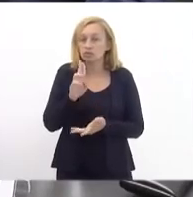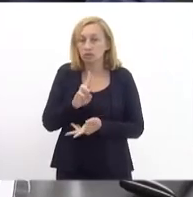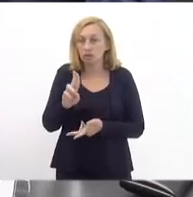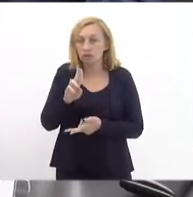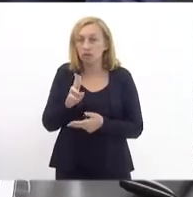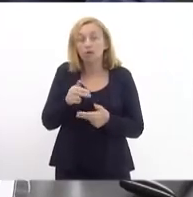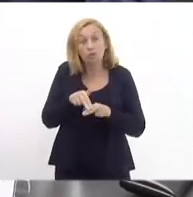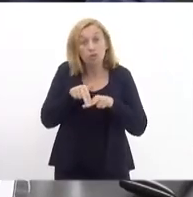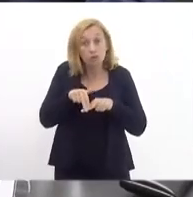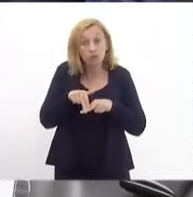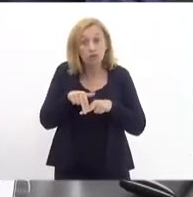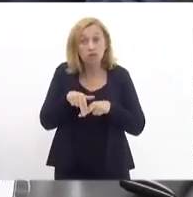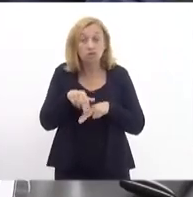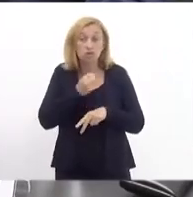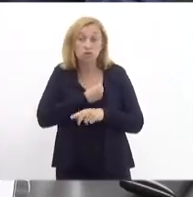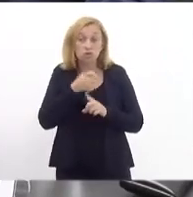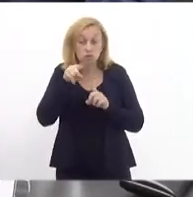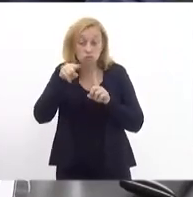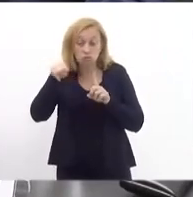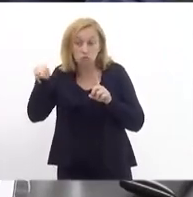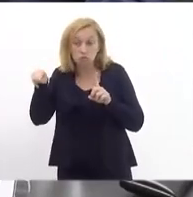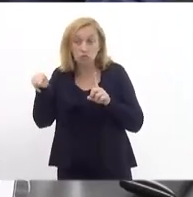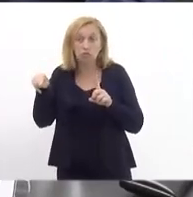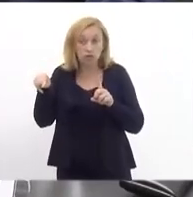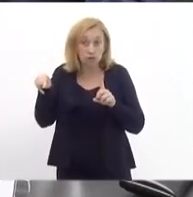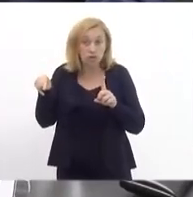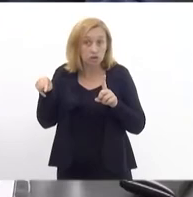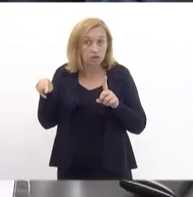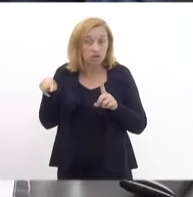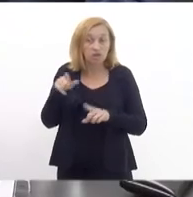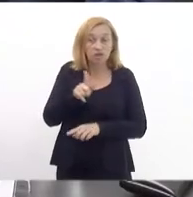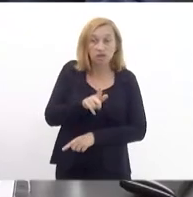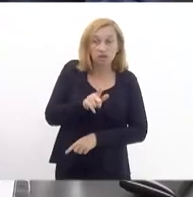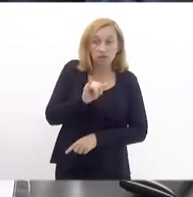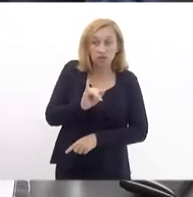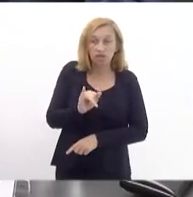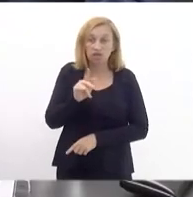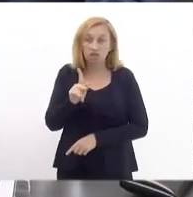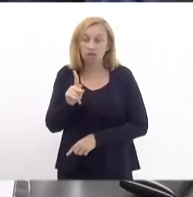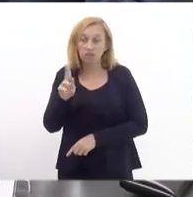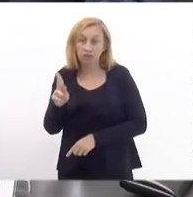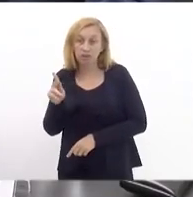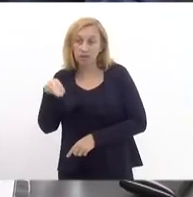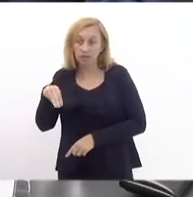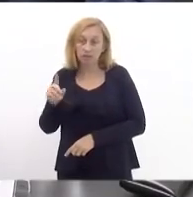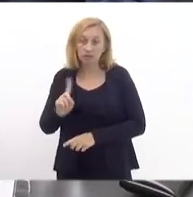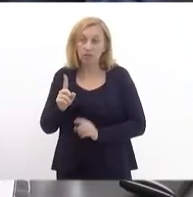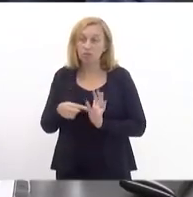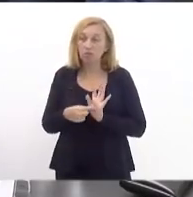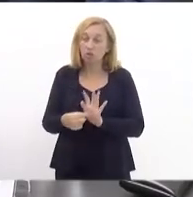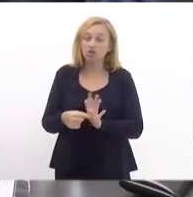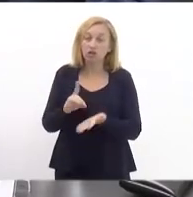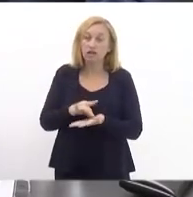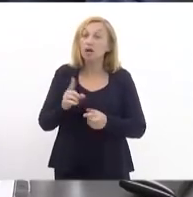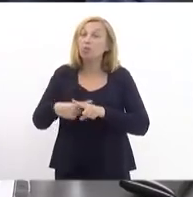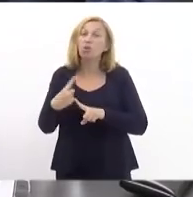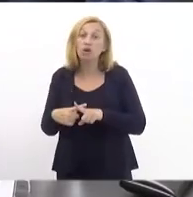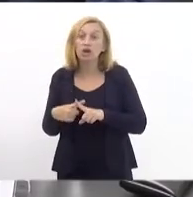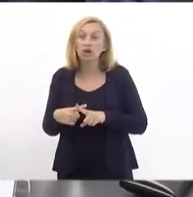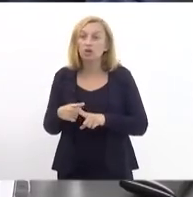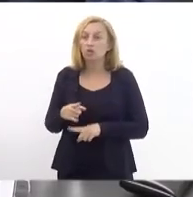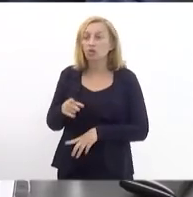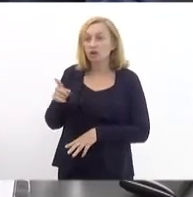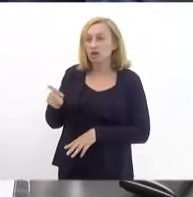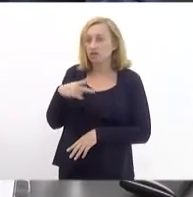por isso que esses índices... Né, como o IGPM, é fora da realidade. Né? Por Sim. quê? Porque, como ele descolou